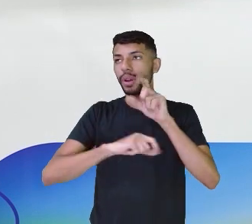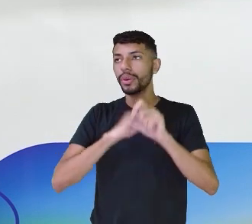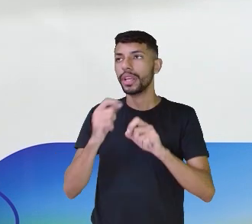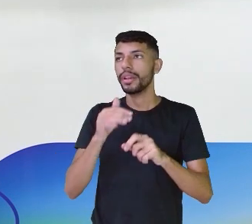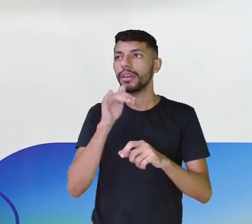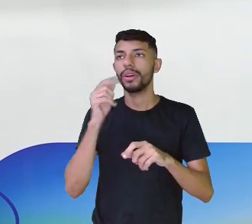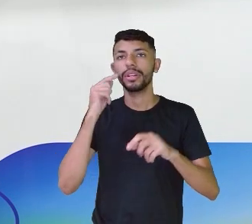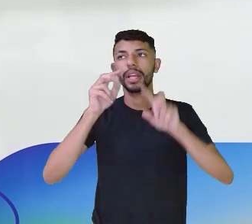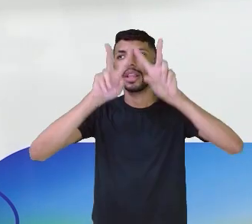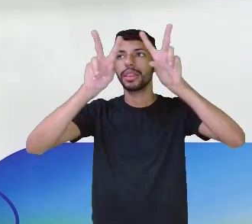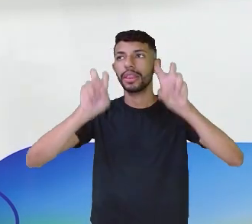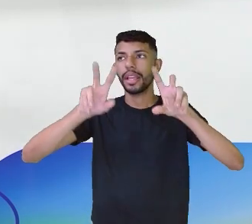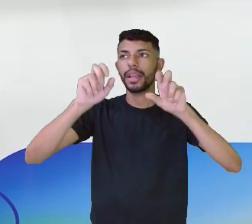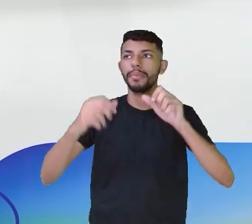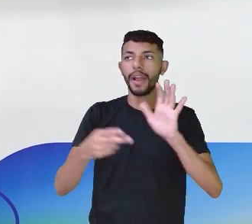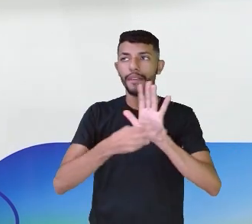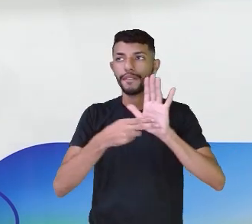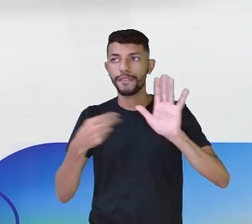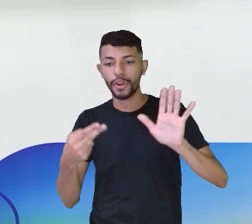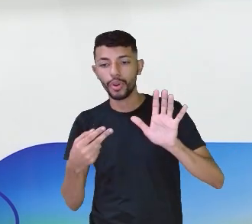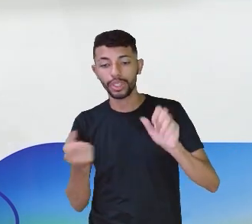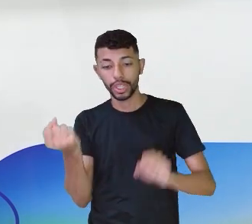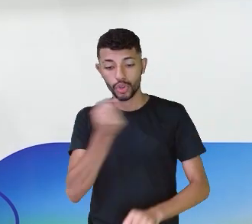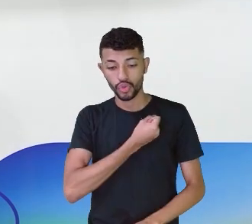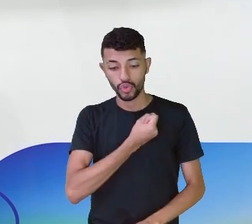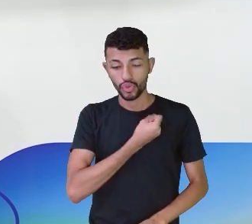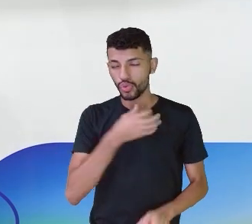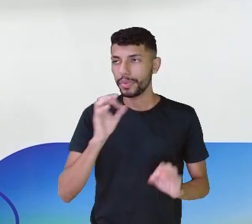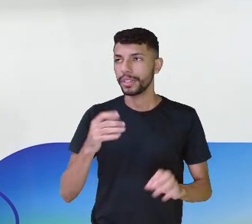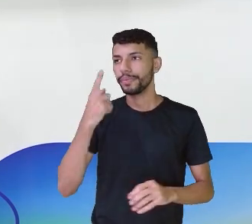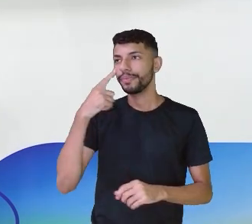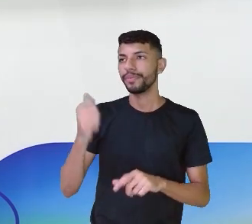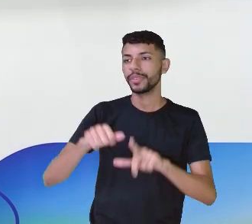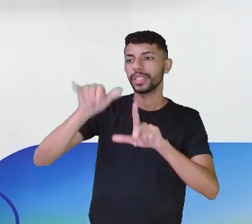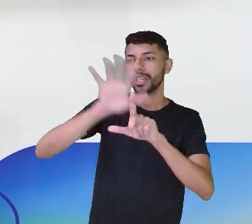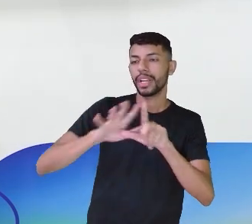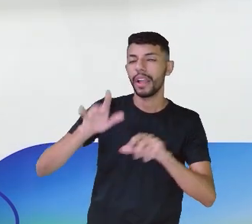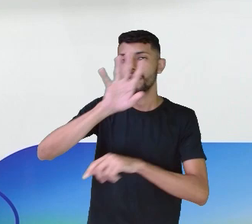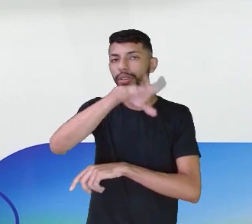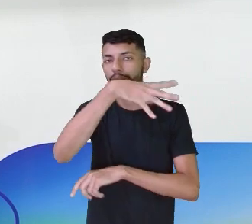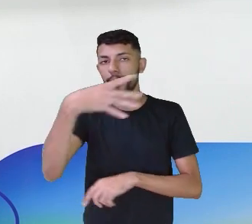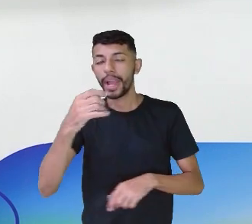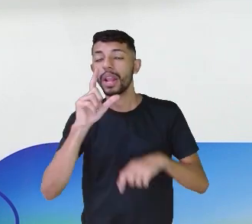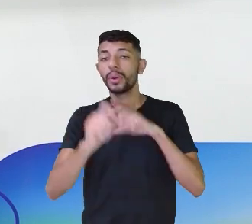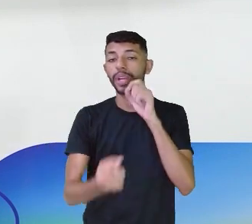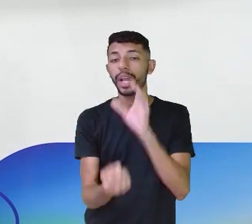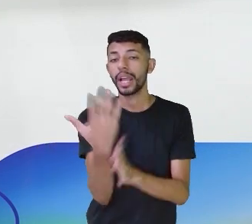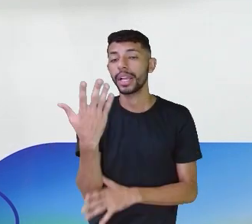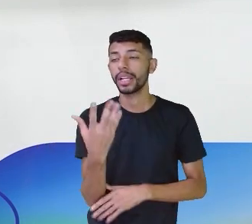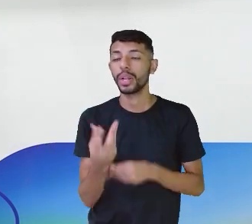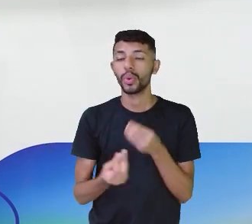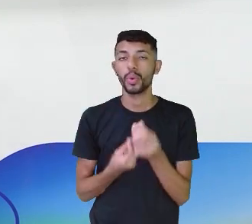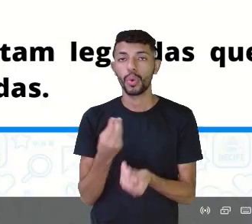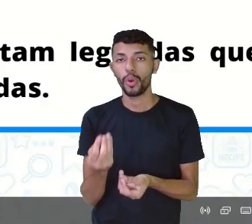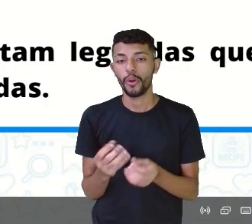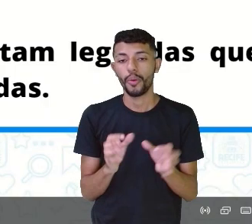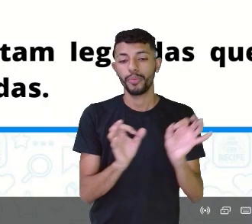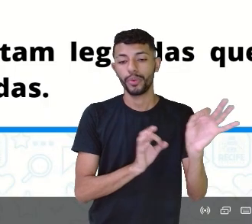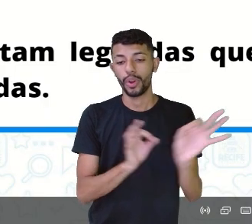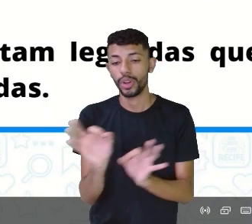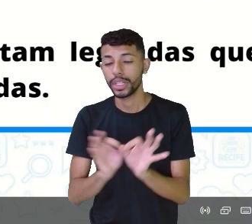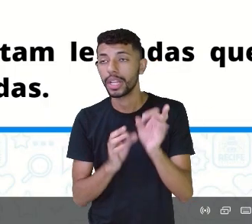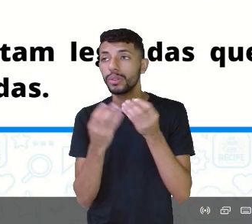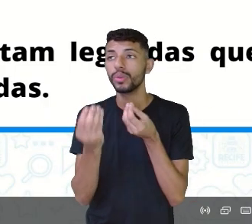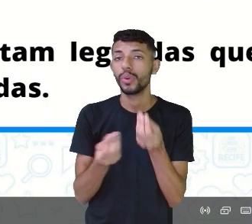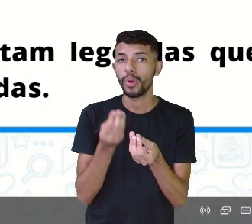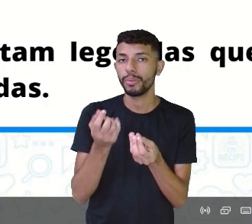os números, claro. Os gráficos e as tabelas, eles são construídos e são